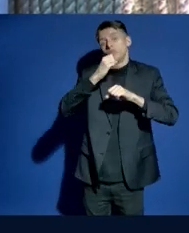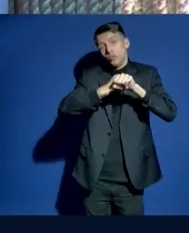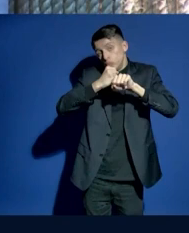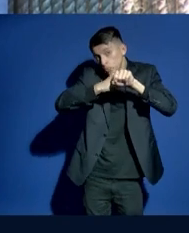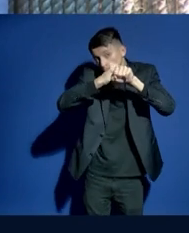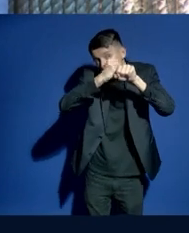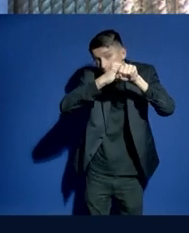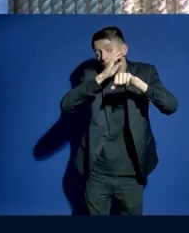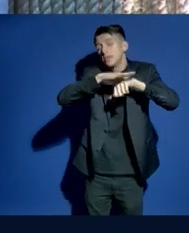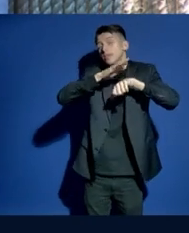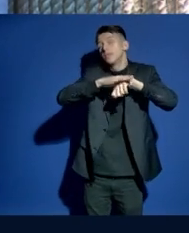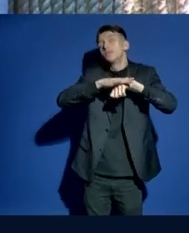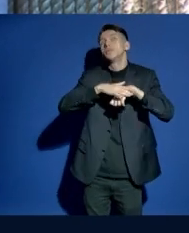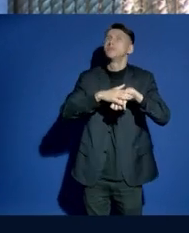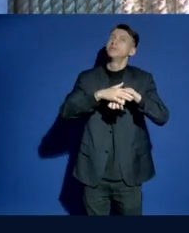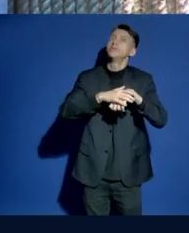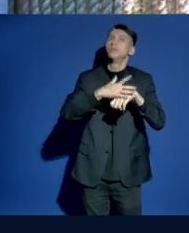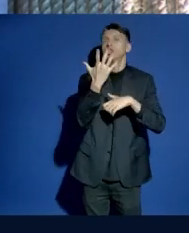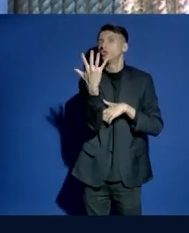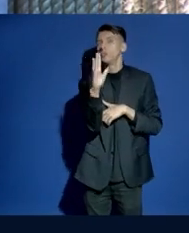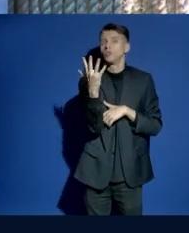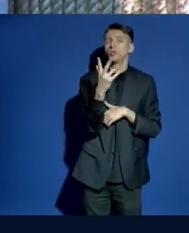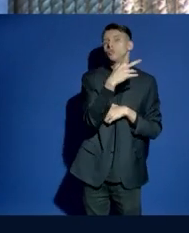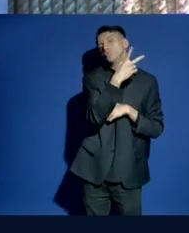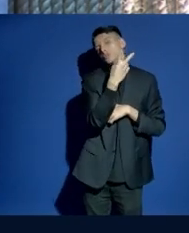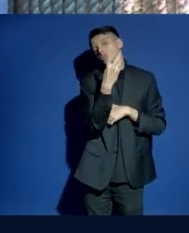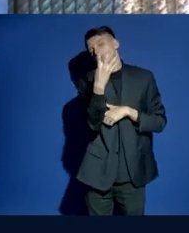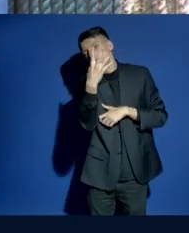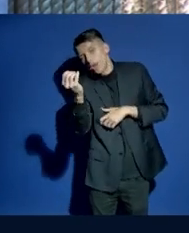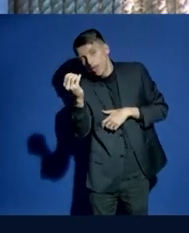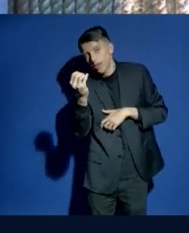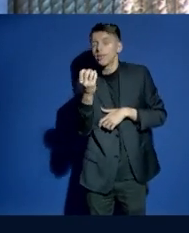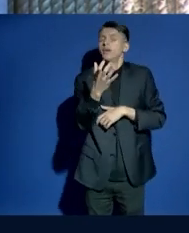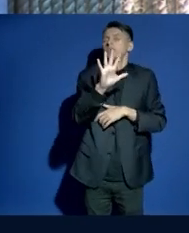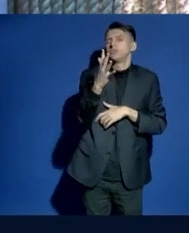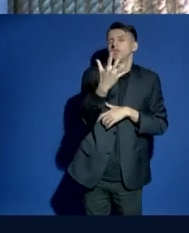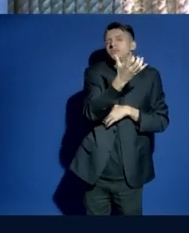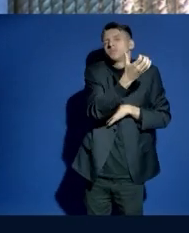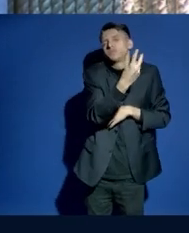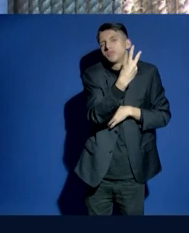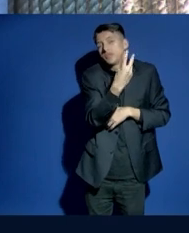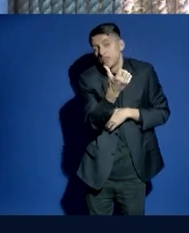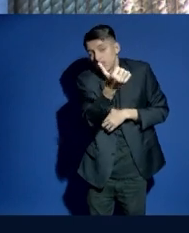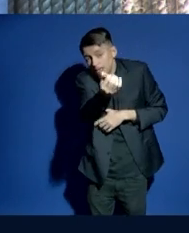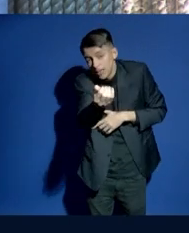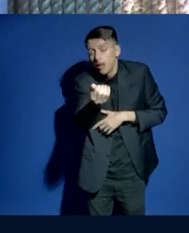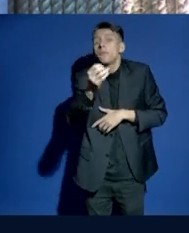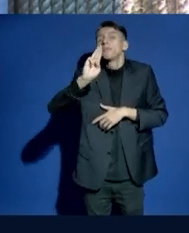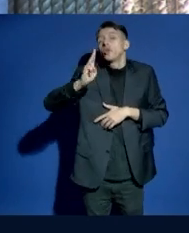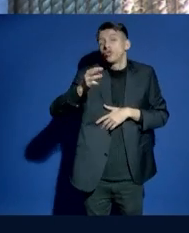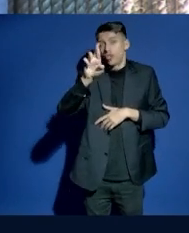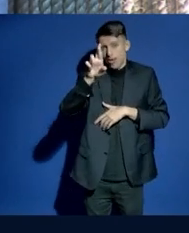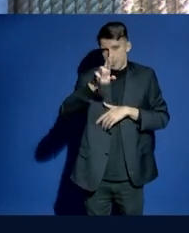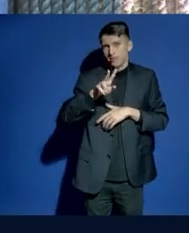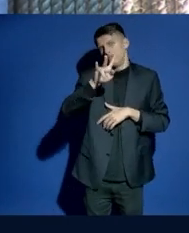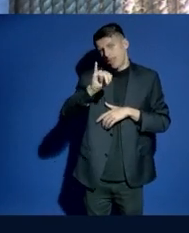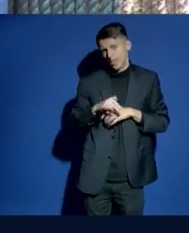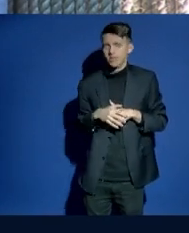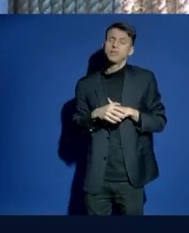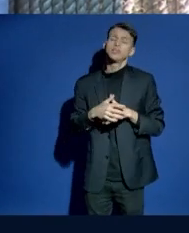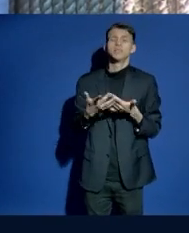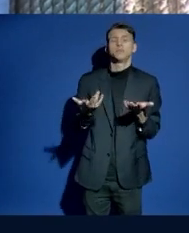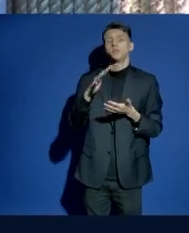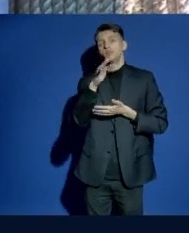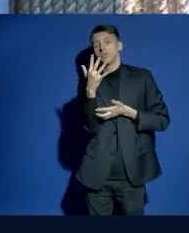que vai custar alguma coisa entre 240 a 260 milhões de reais com epidar esperado de